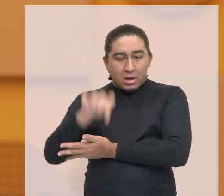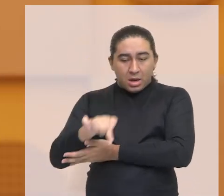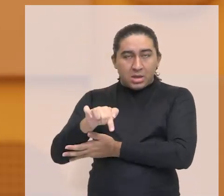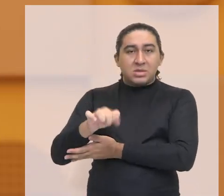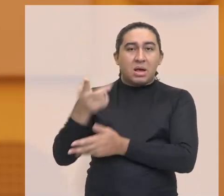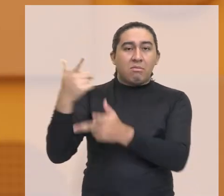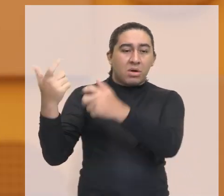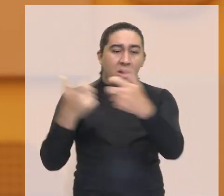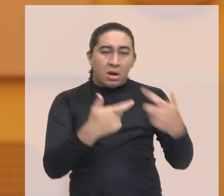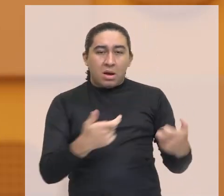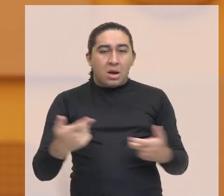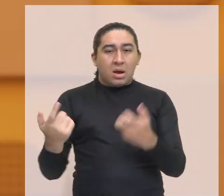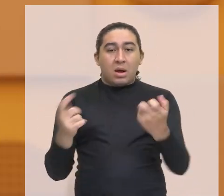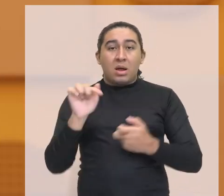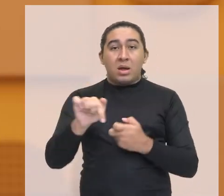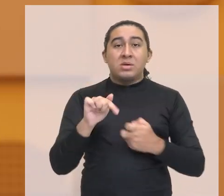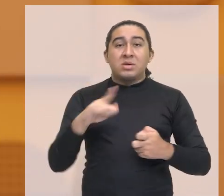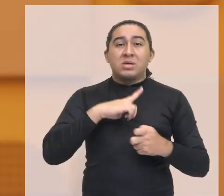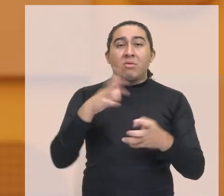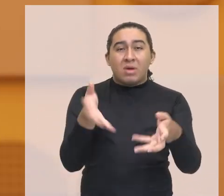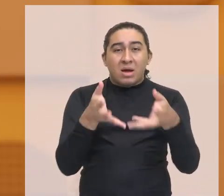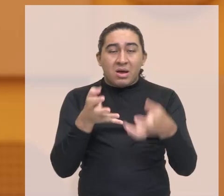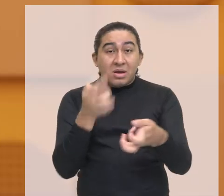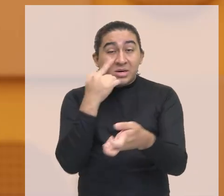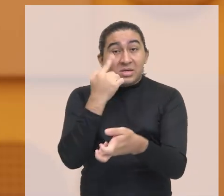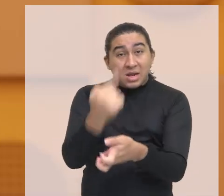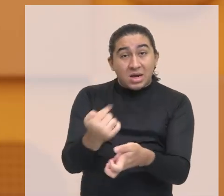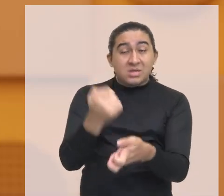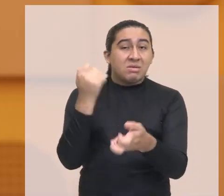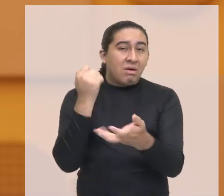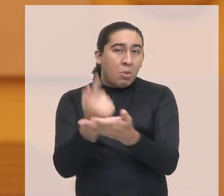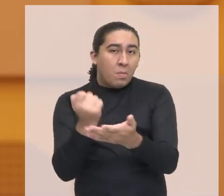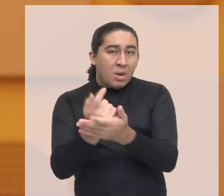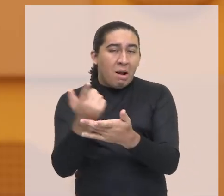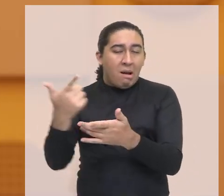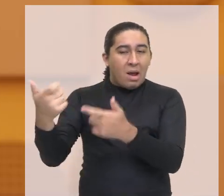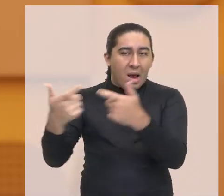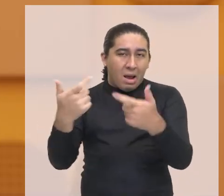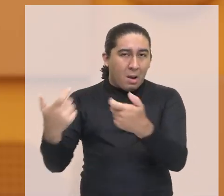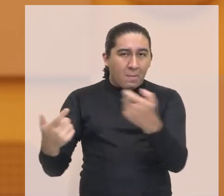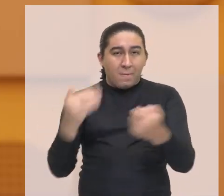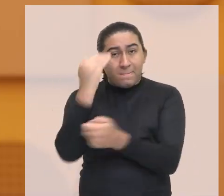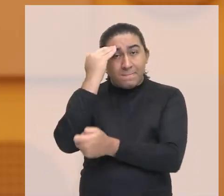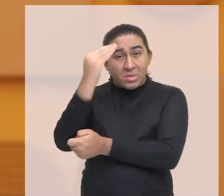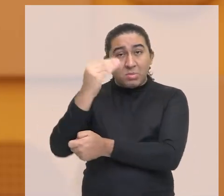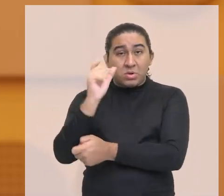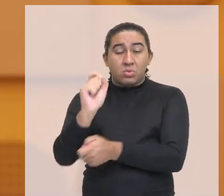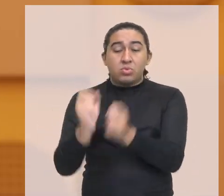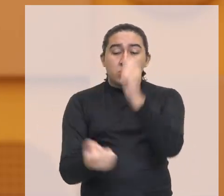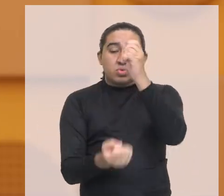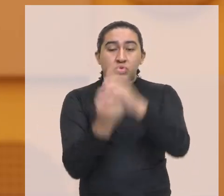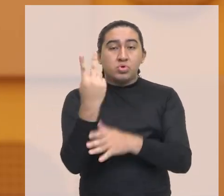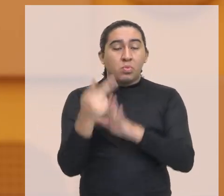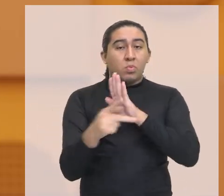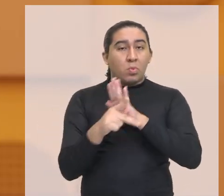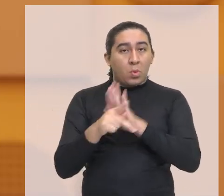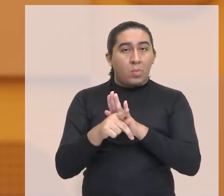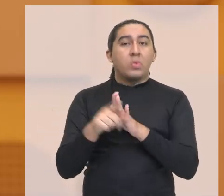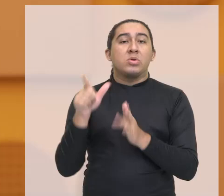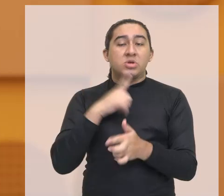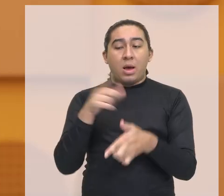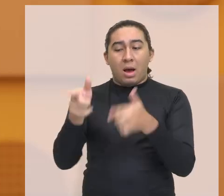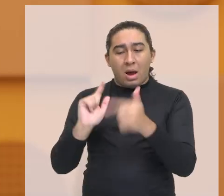essa guerra, essa corrida armamentista, principalmente após a criação dos